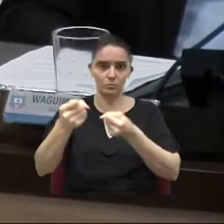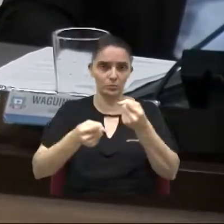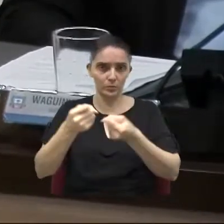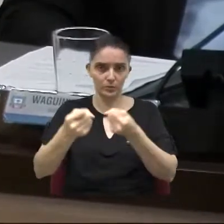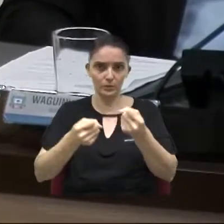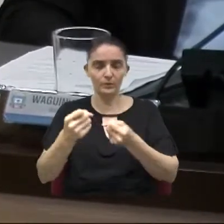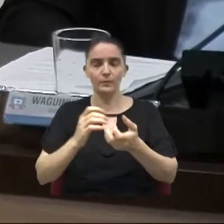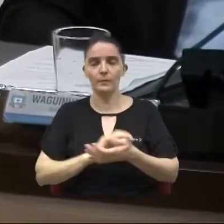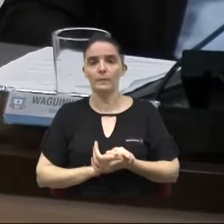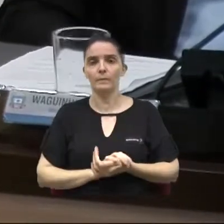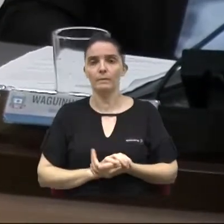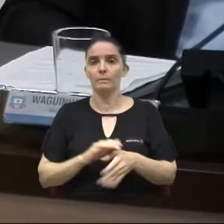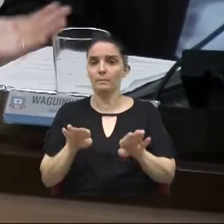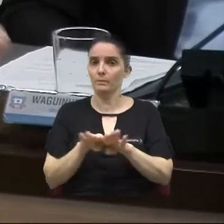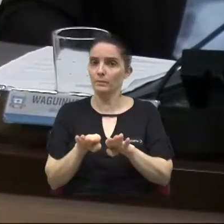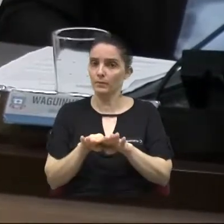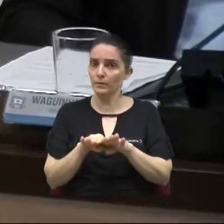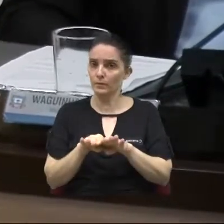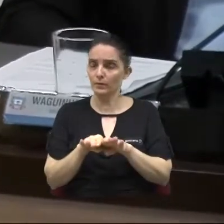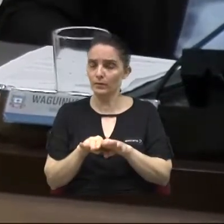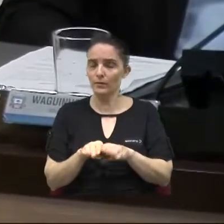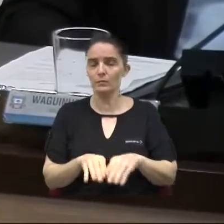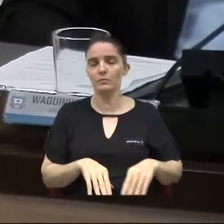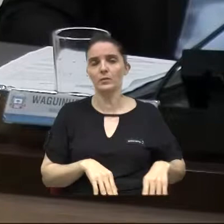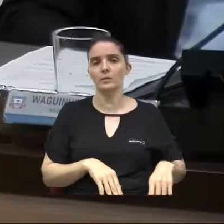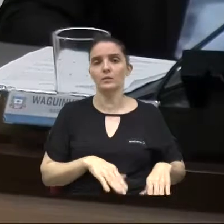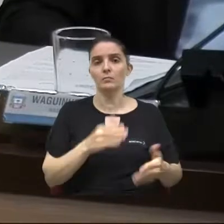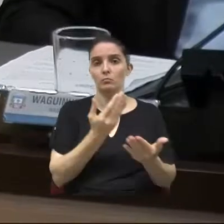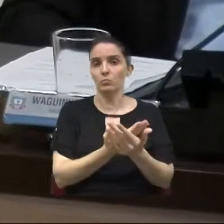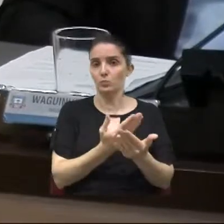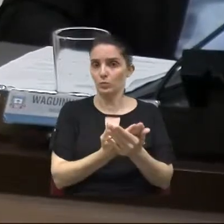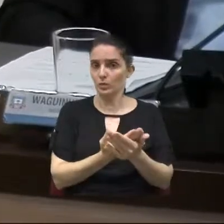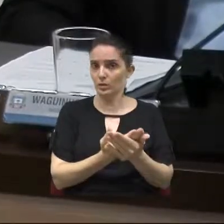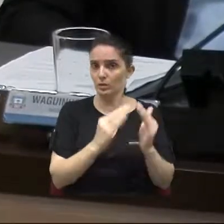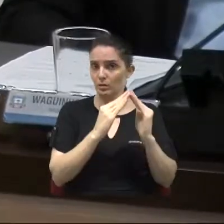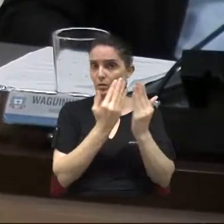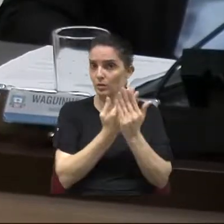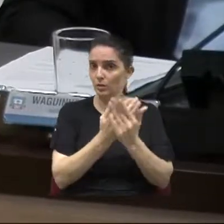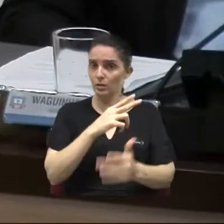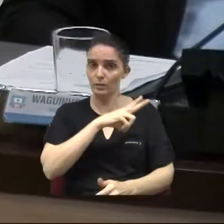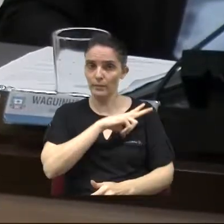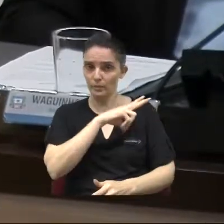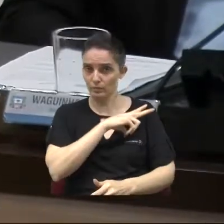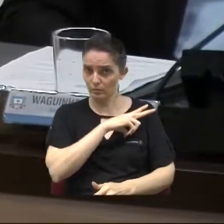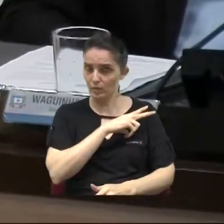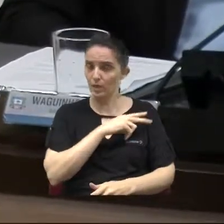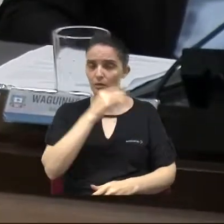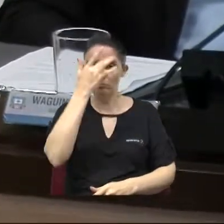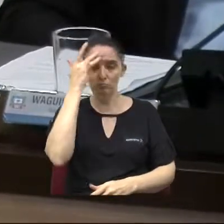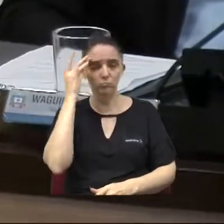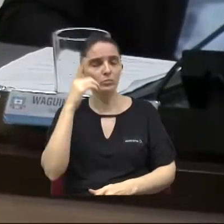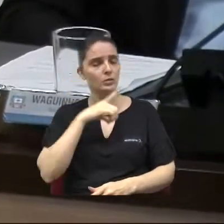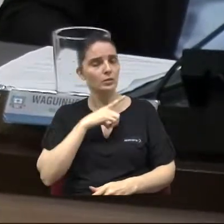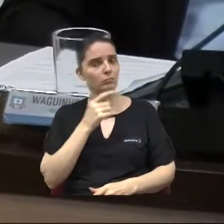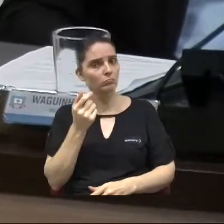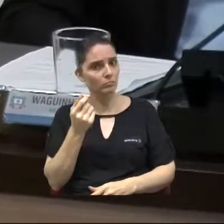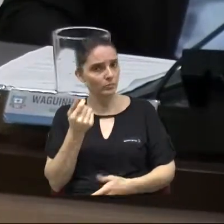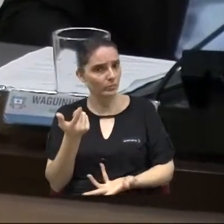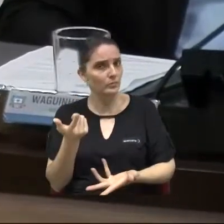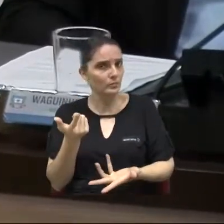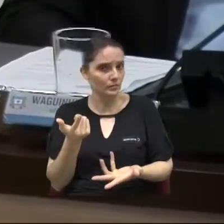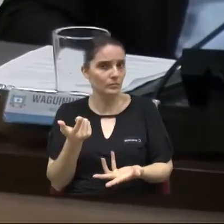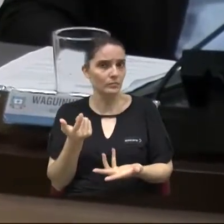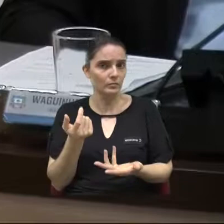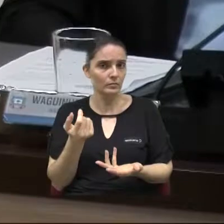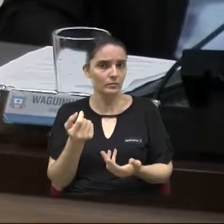vão buscar a inserção em uma escola particular, pessoas com condição financeira que vão até a